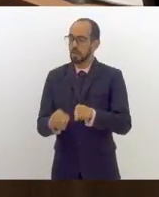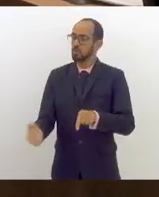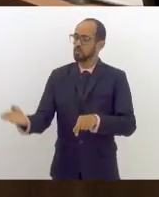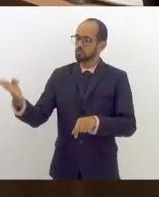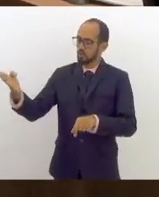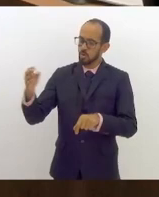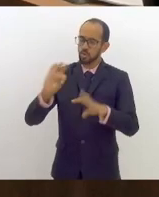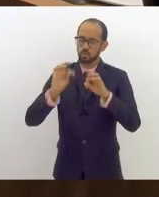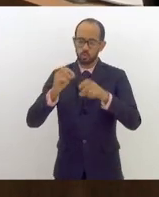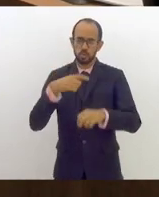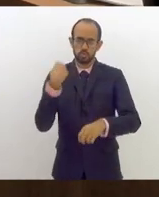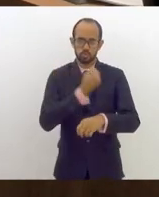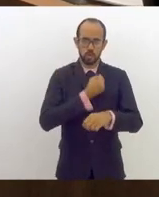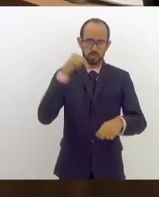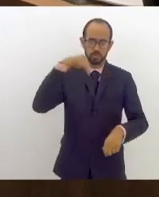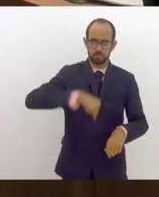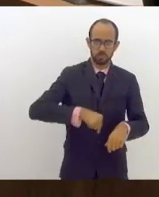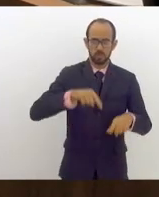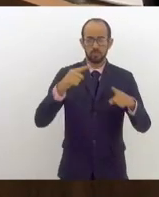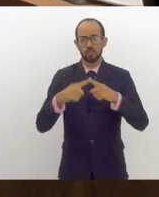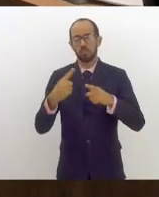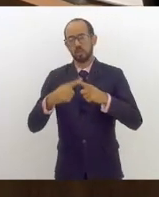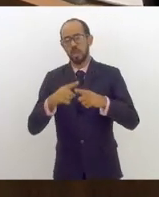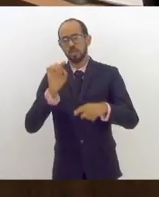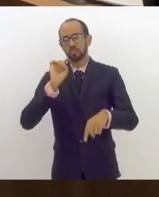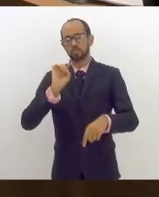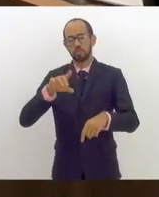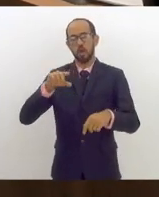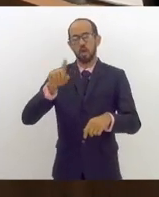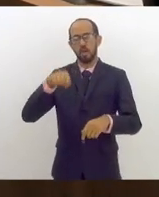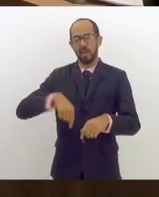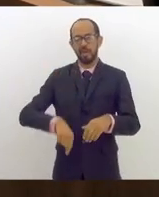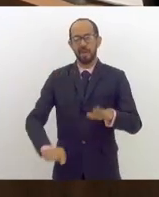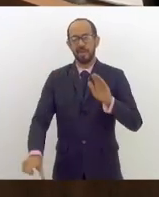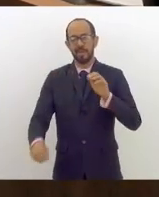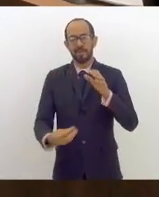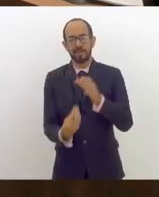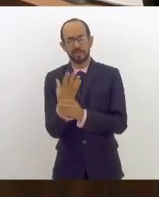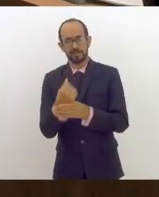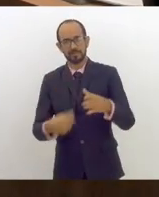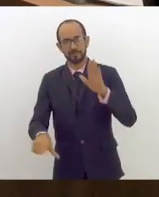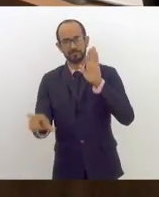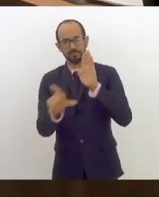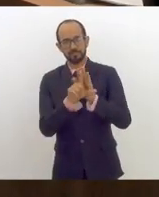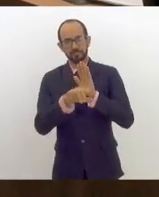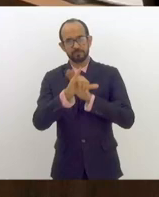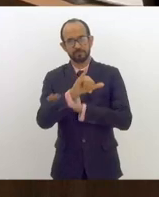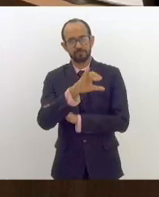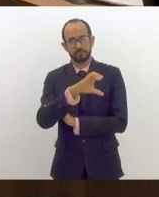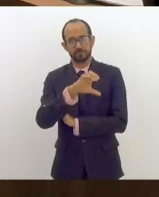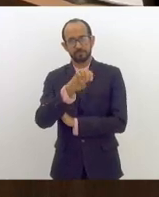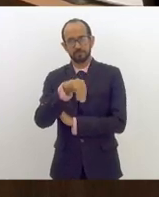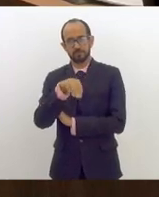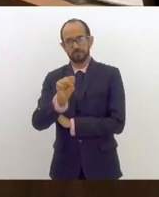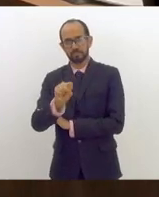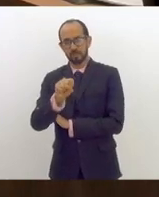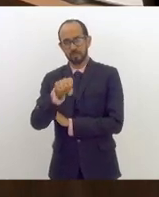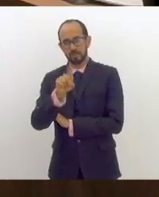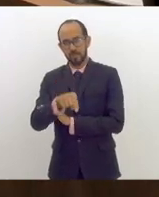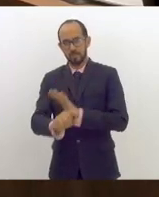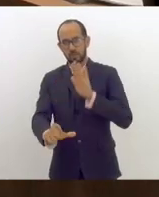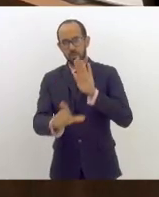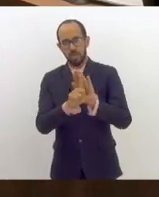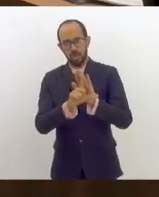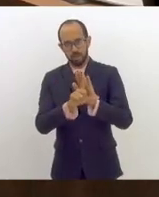que estão aqui porque só cabe legis sobre alíquota de ICMS por lei